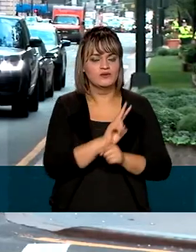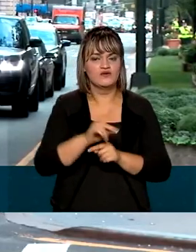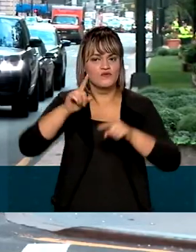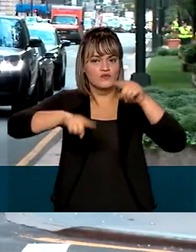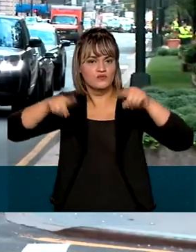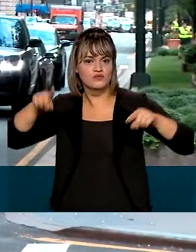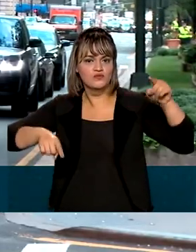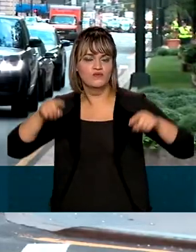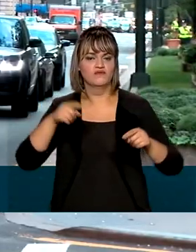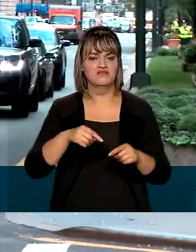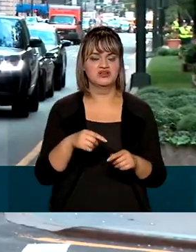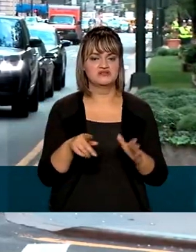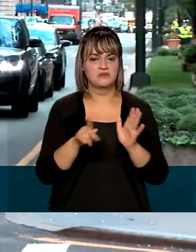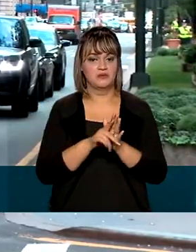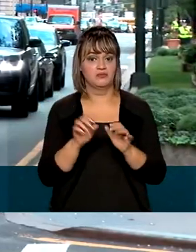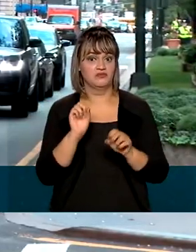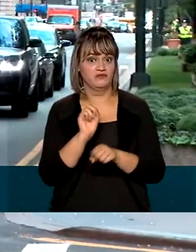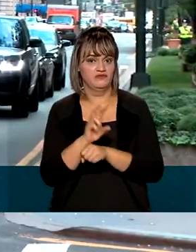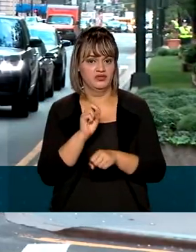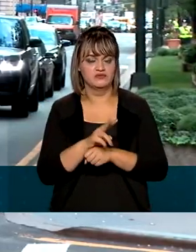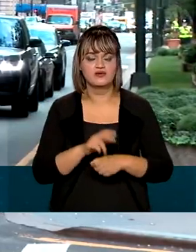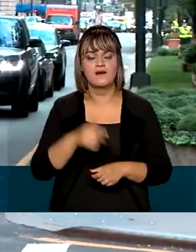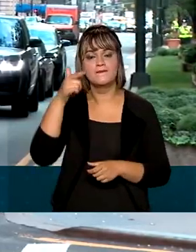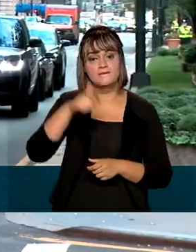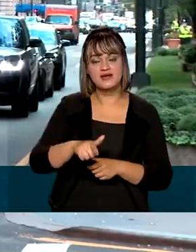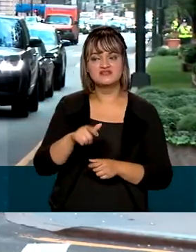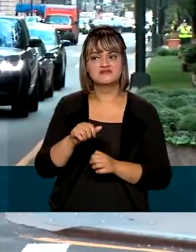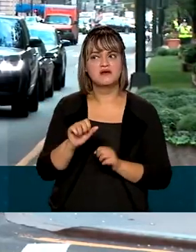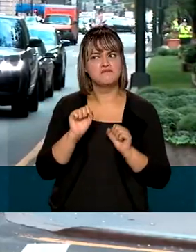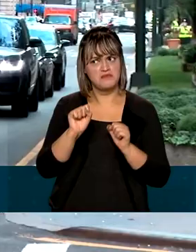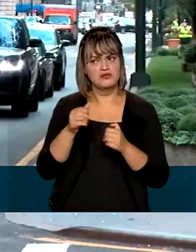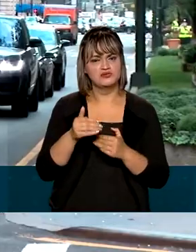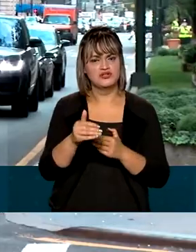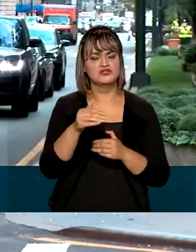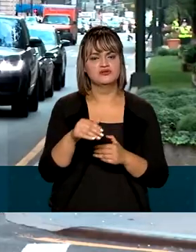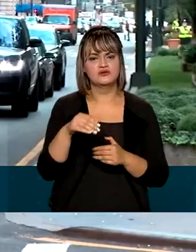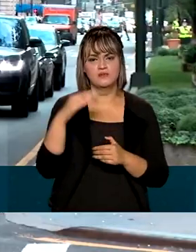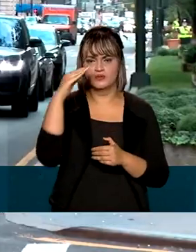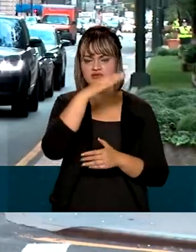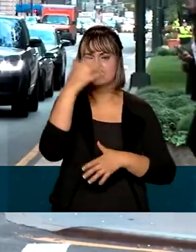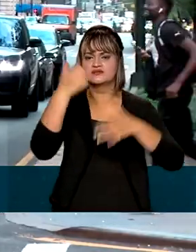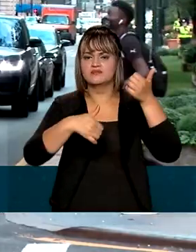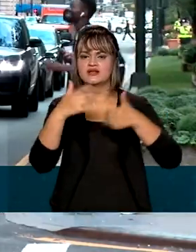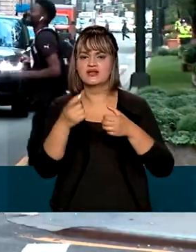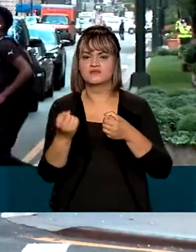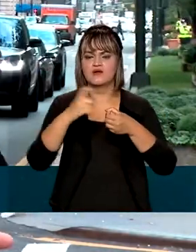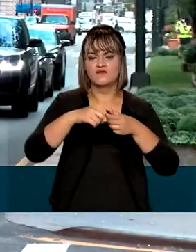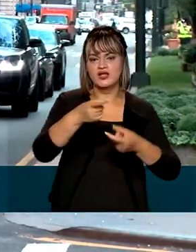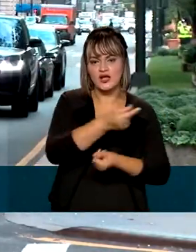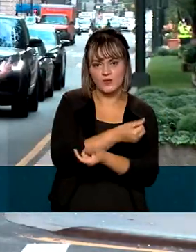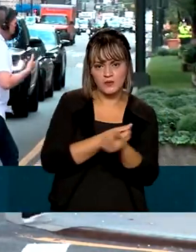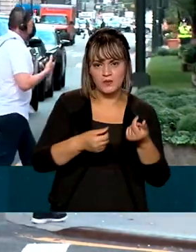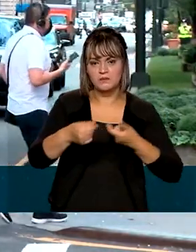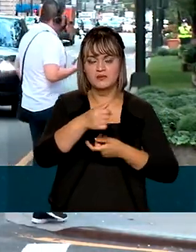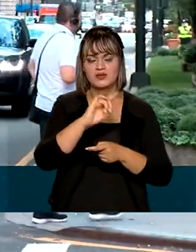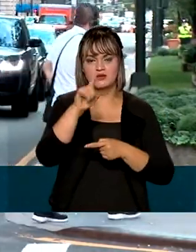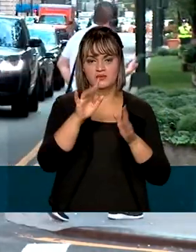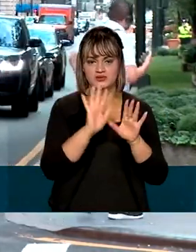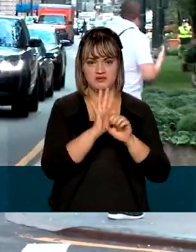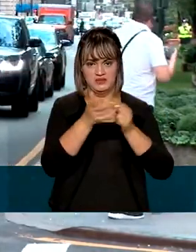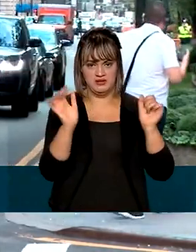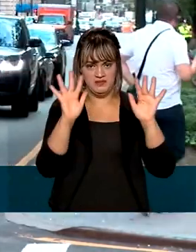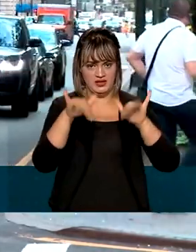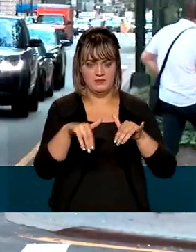variantes do coronavírus Além disso bolsonaro é sobre a retomada da economia após a